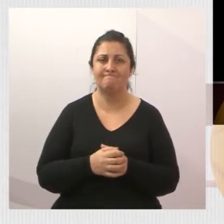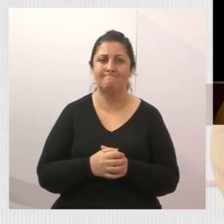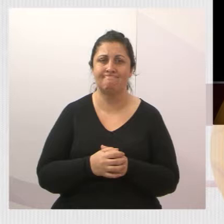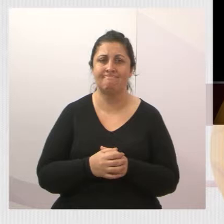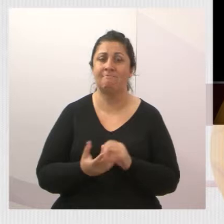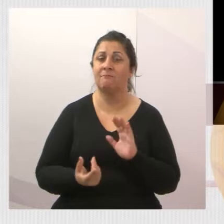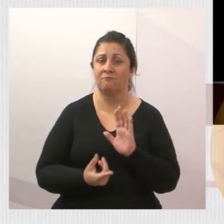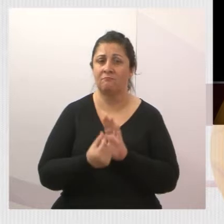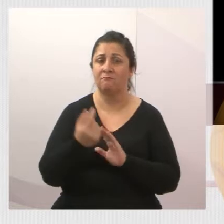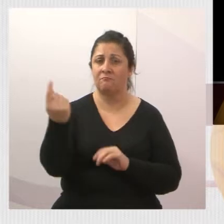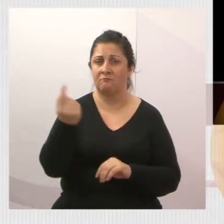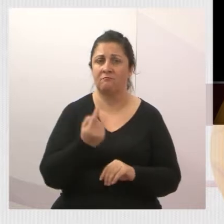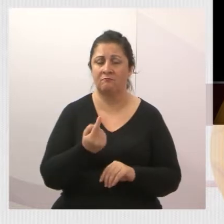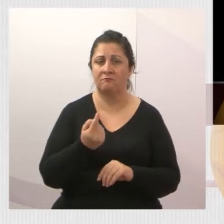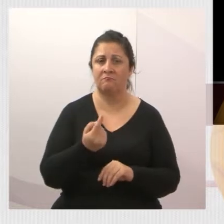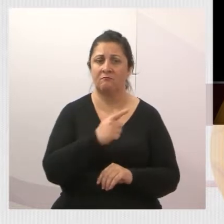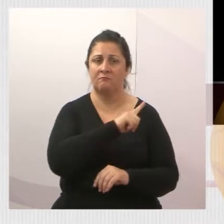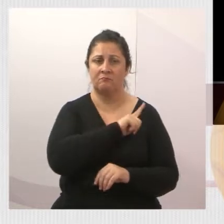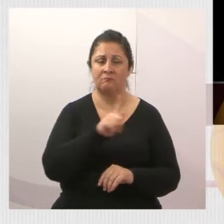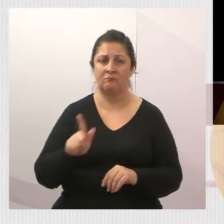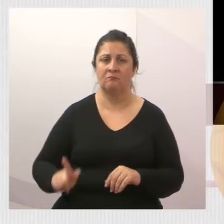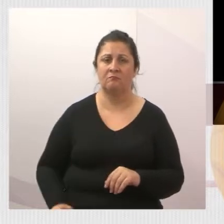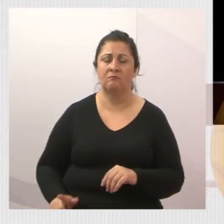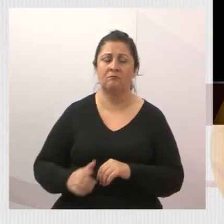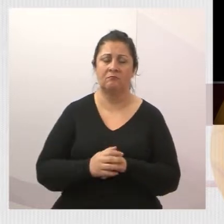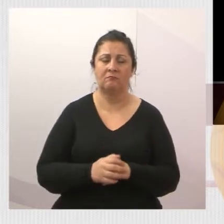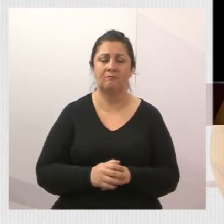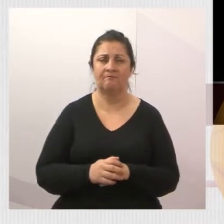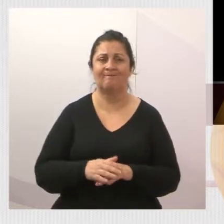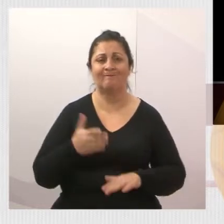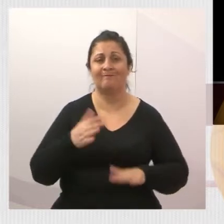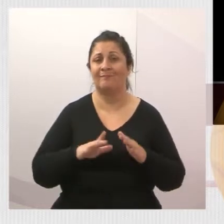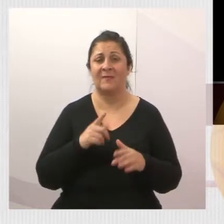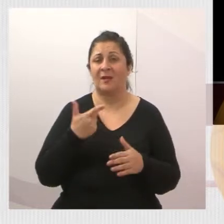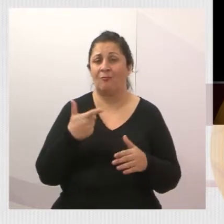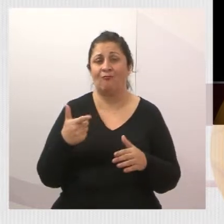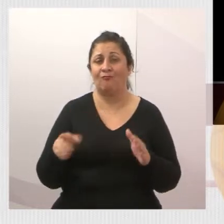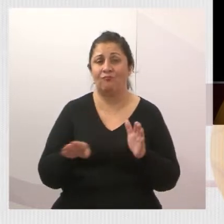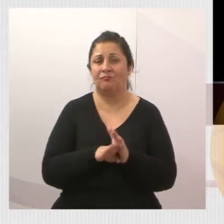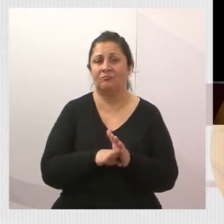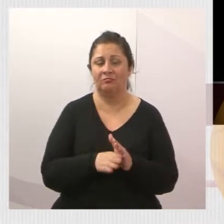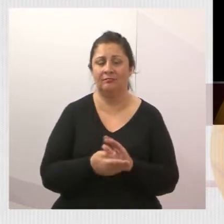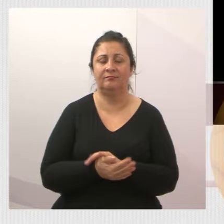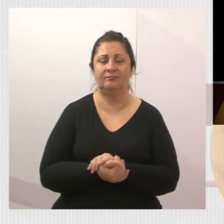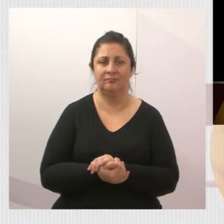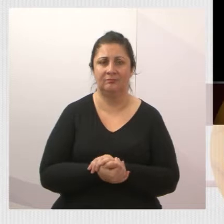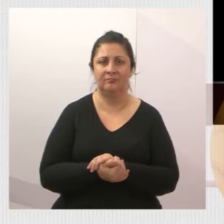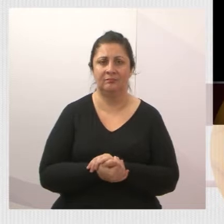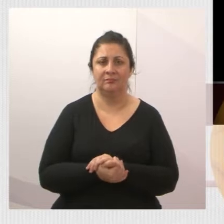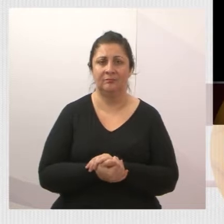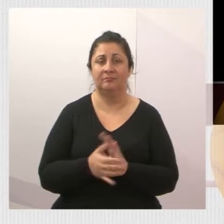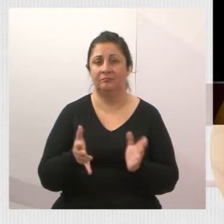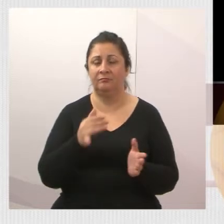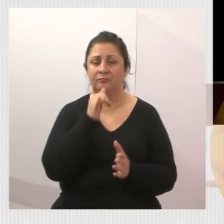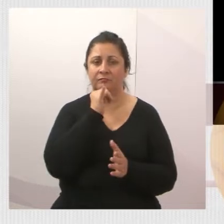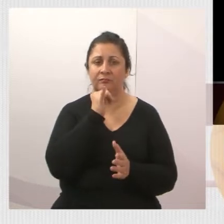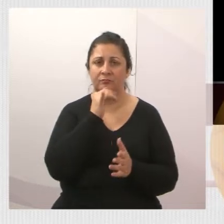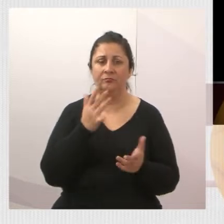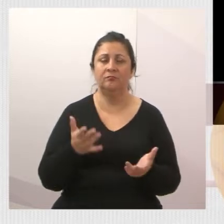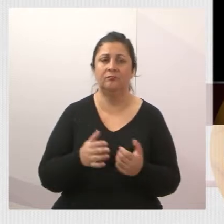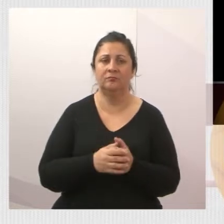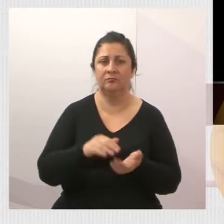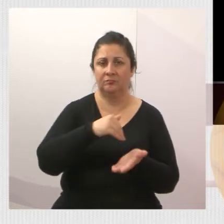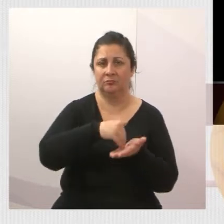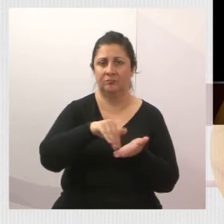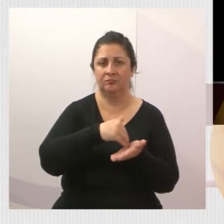alguns recursos do governo federal e estadual, e esses recursos não chegarem, haja visto no exemplo bem específico da